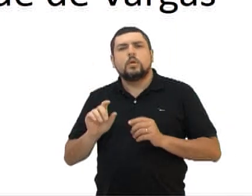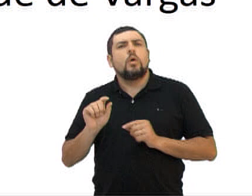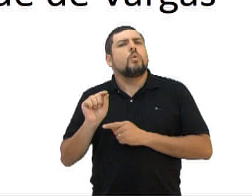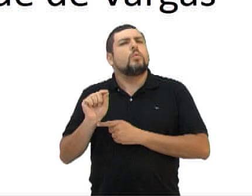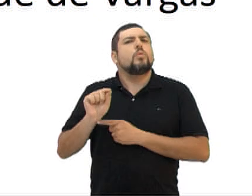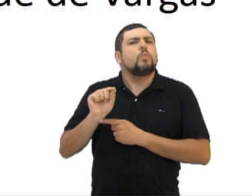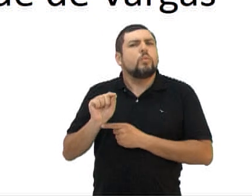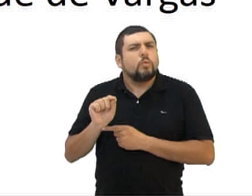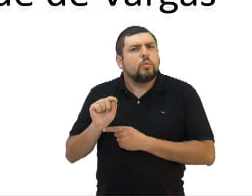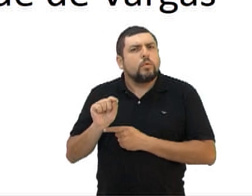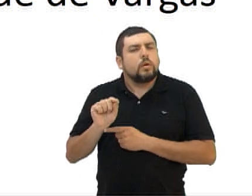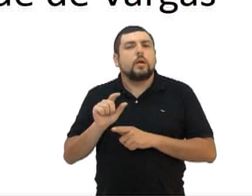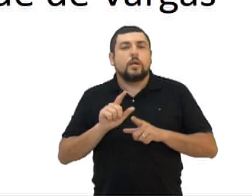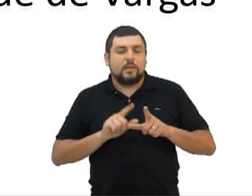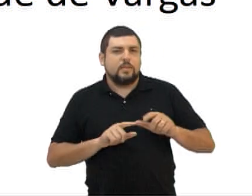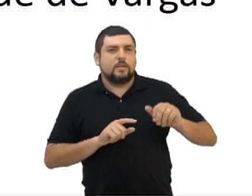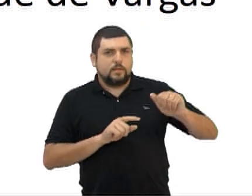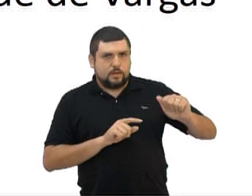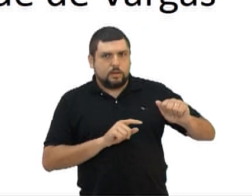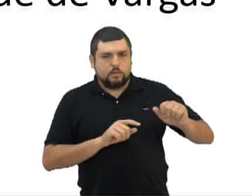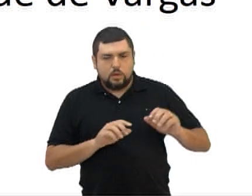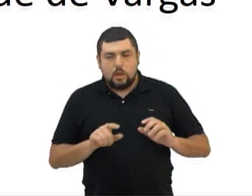a correta é letra A,